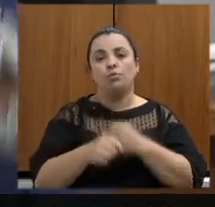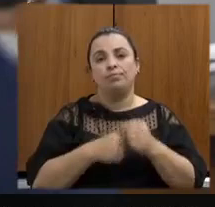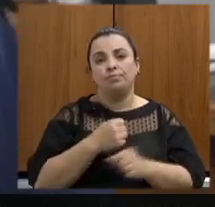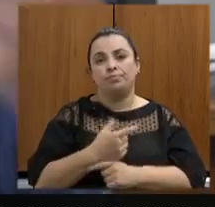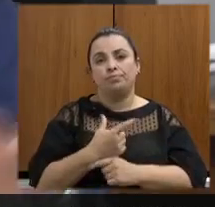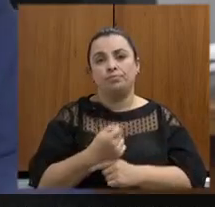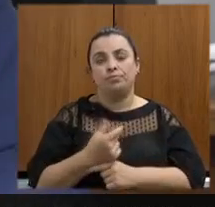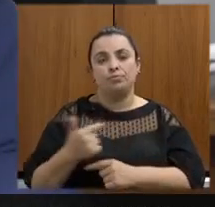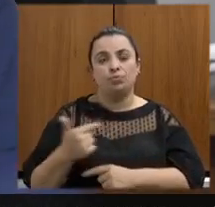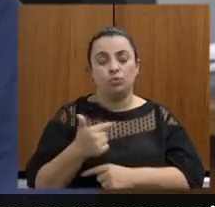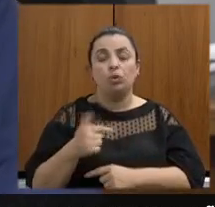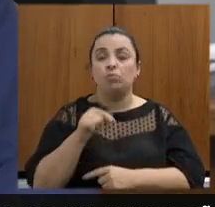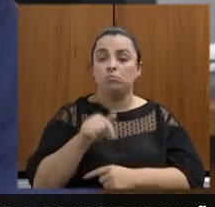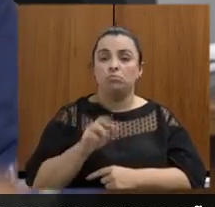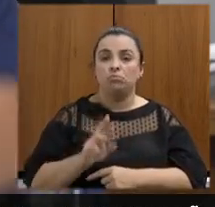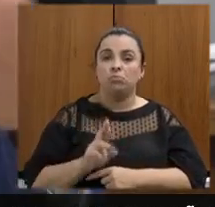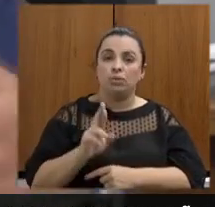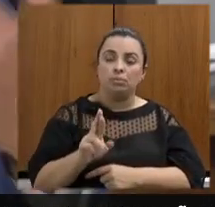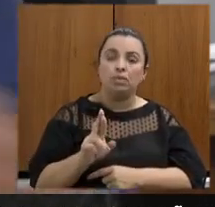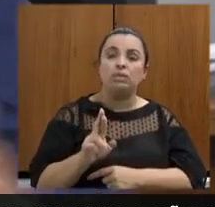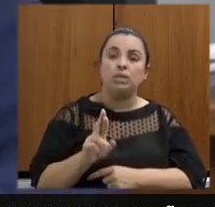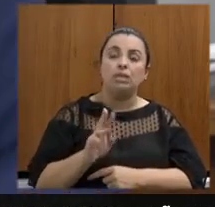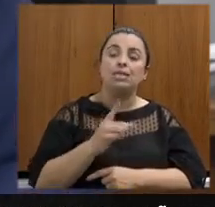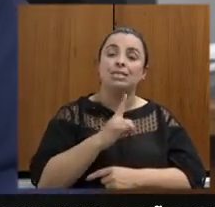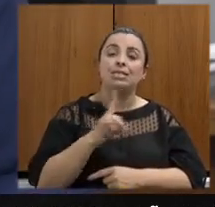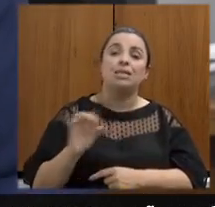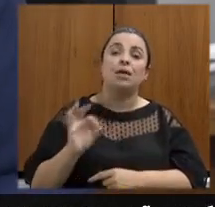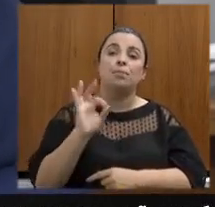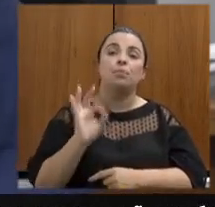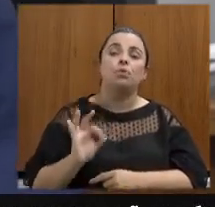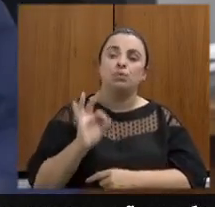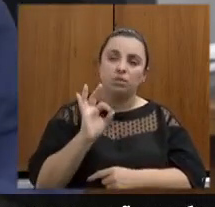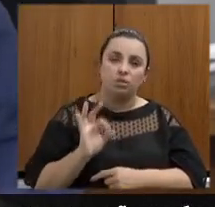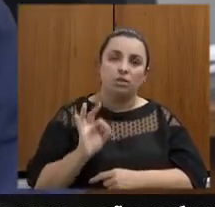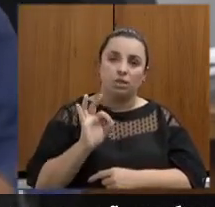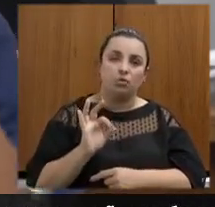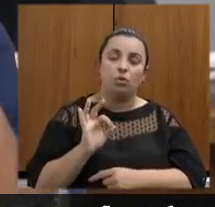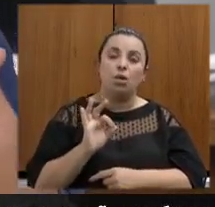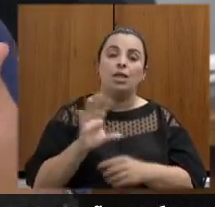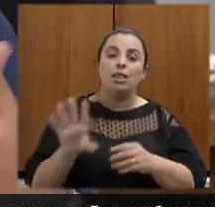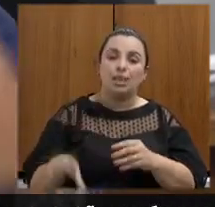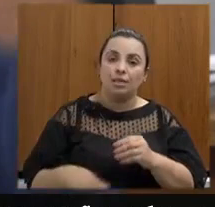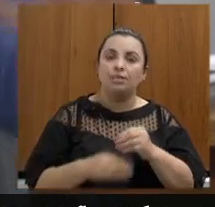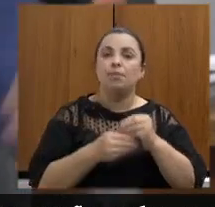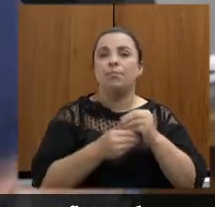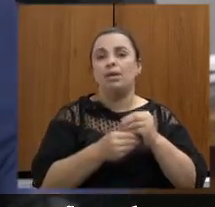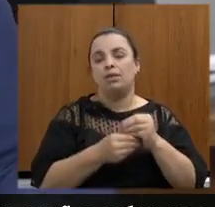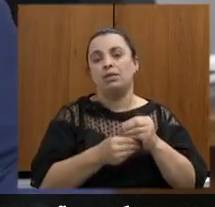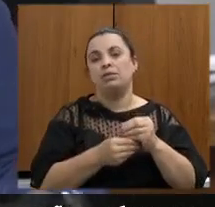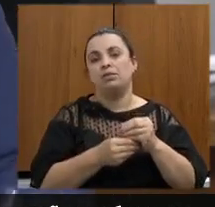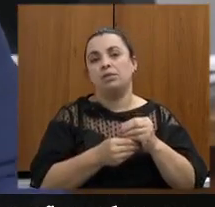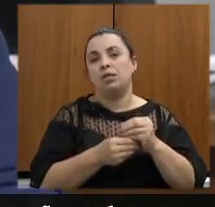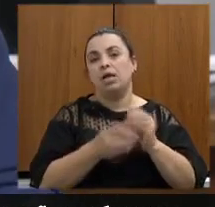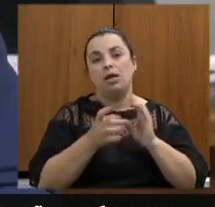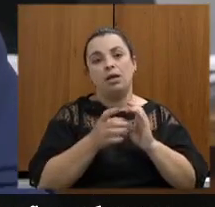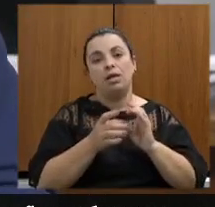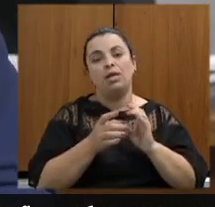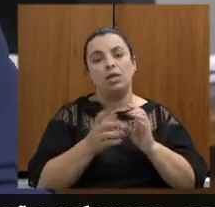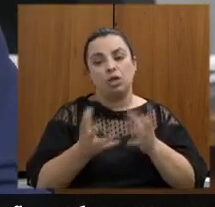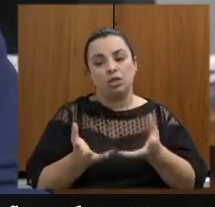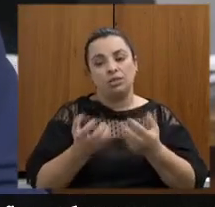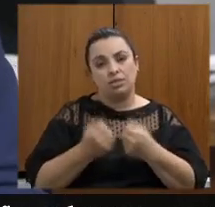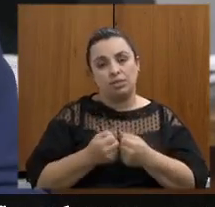o que representa é praticamente sem por cento das emendas disponíveis né para